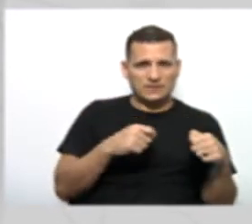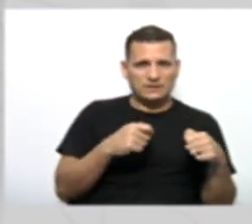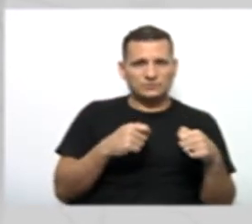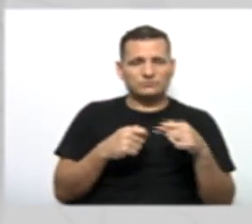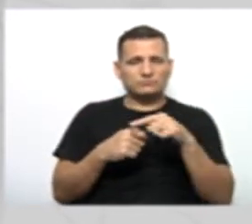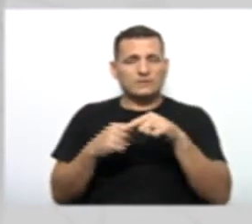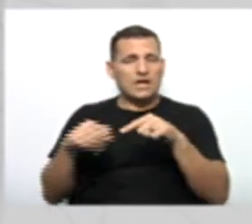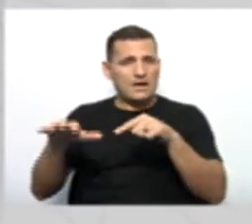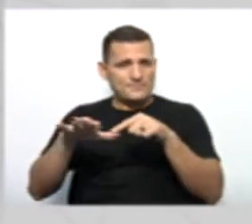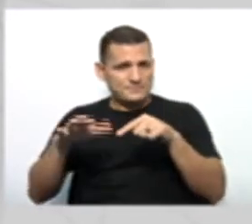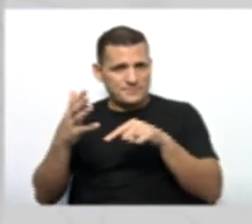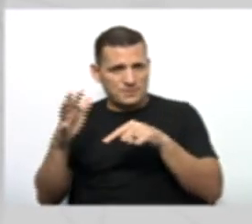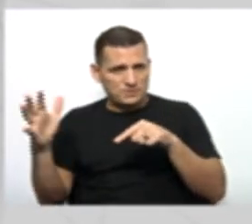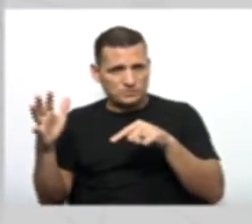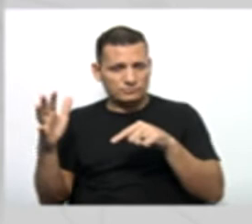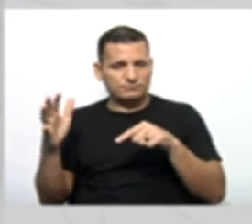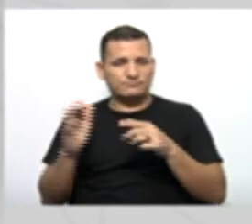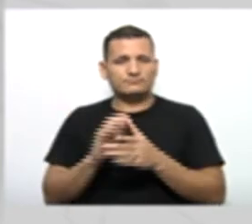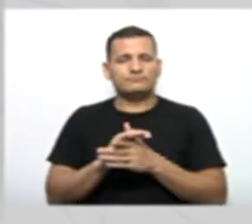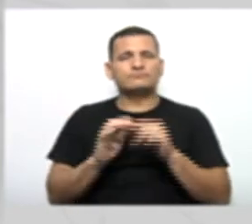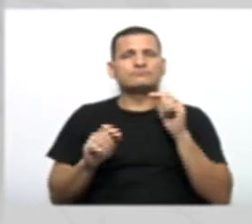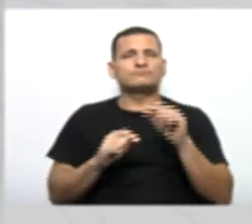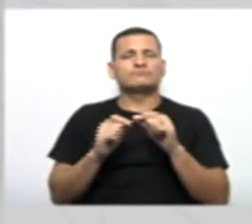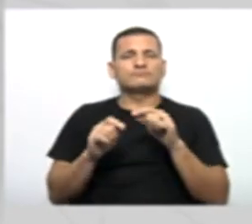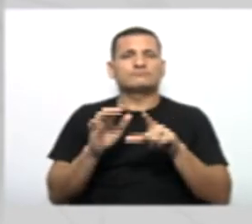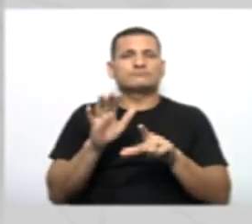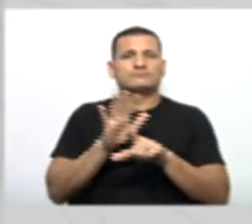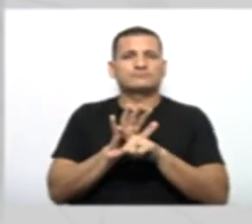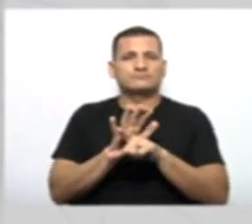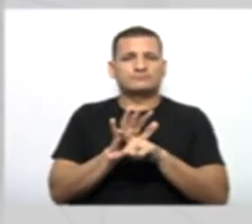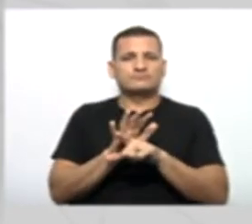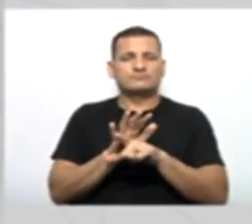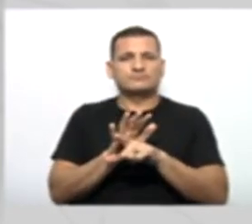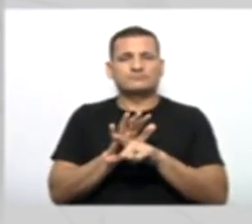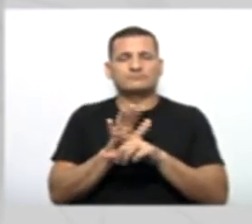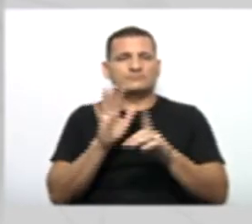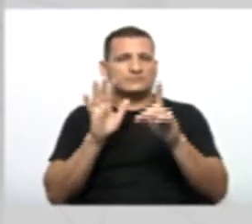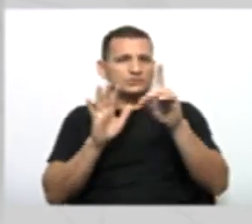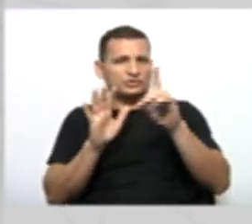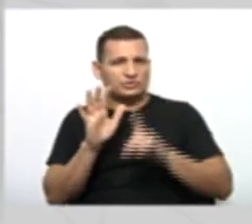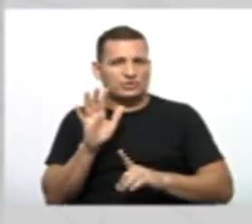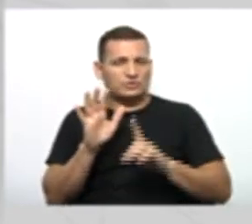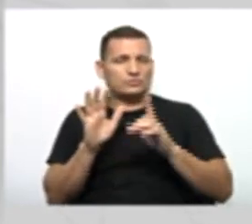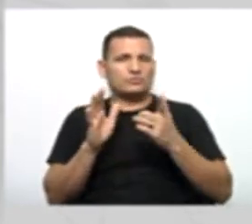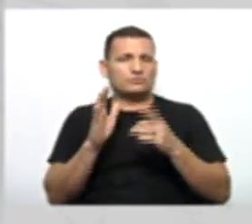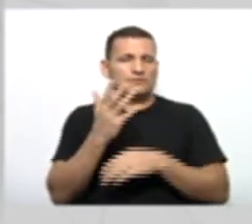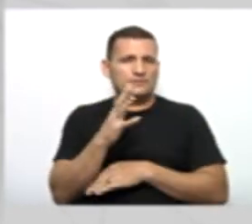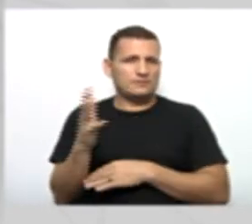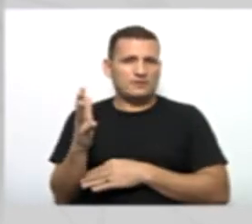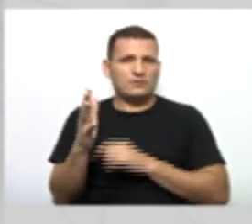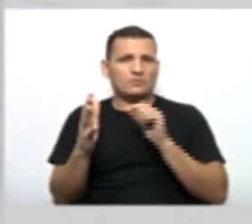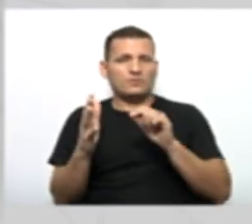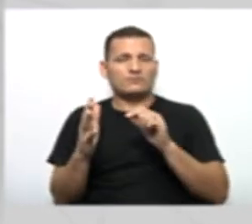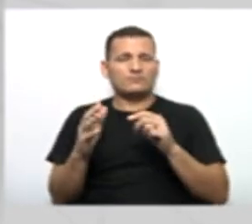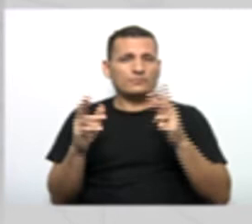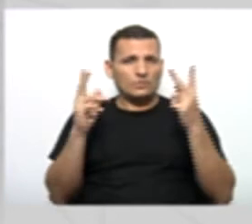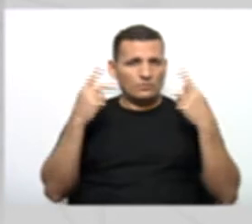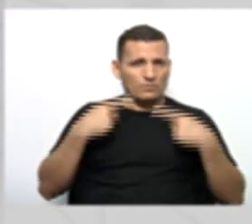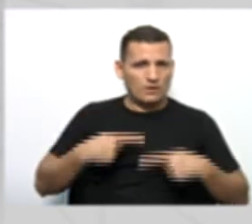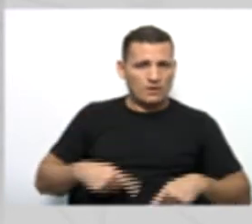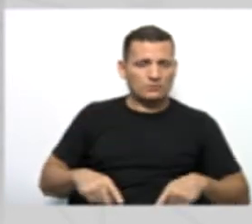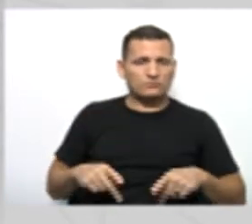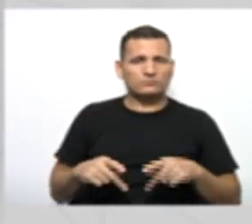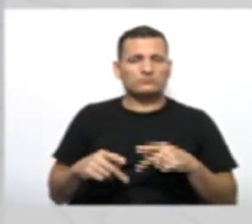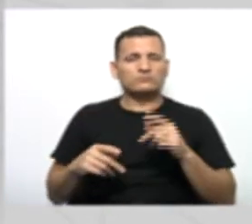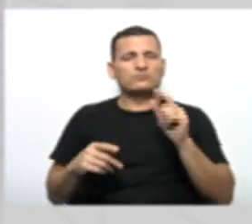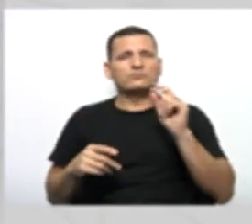direito ambiental adota uma visão antropocêntrica, ou seja, ele adota o homem como centro de tudo. Então, o